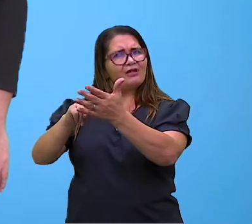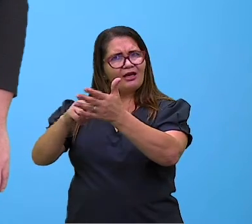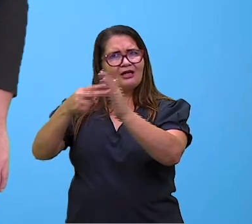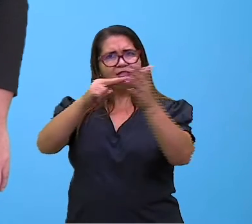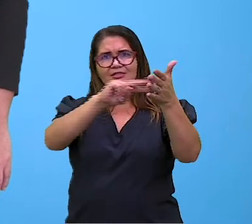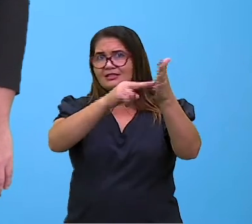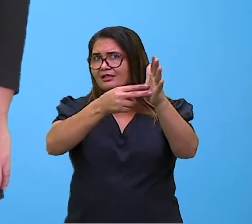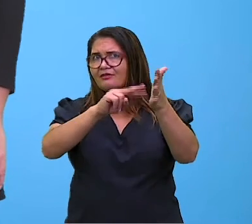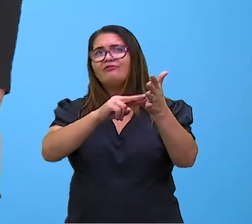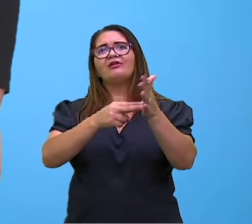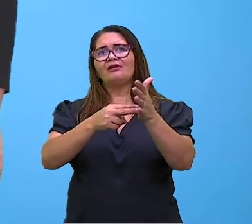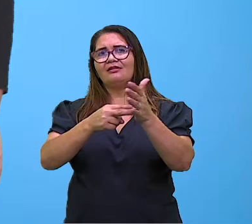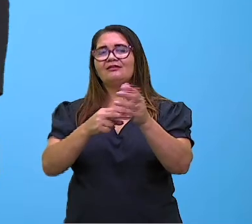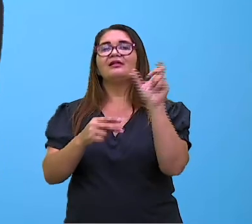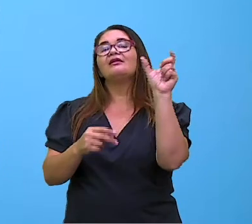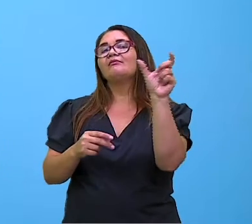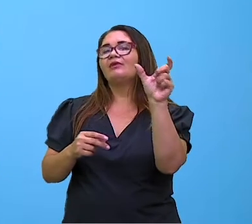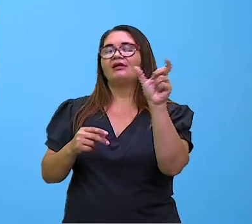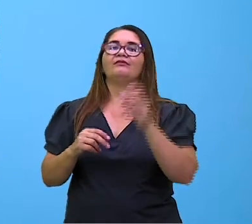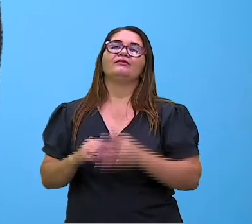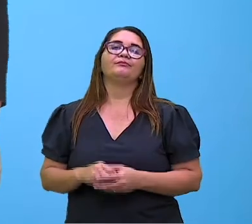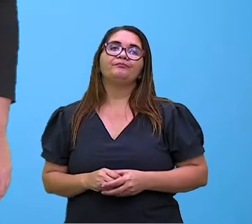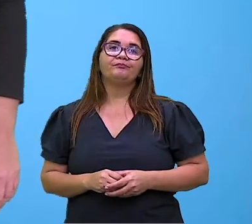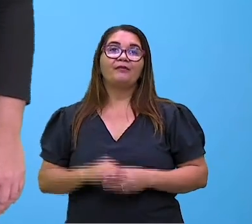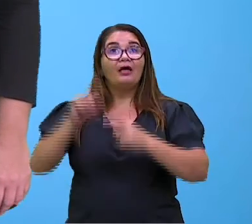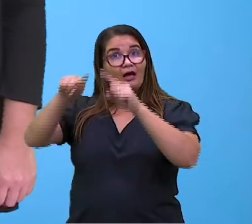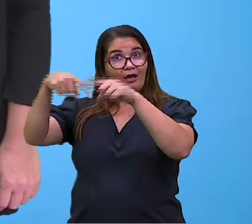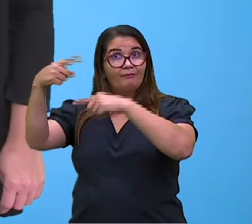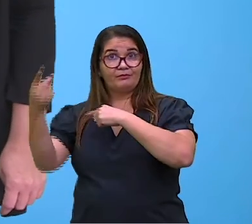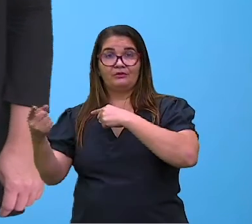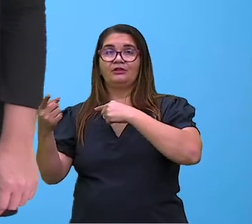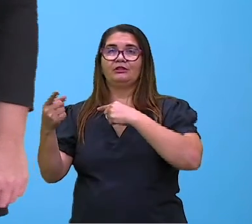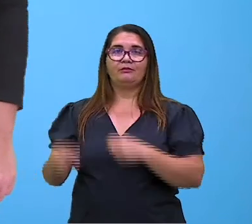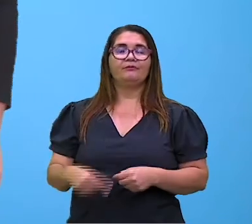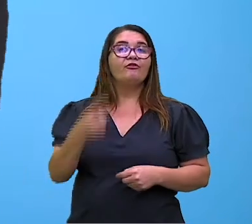aonde está errado. Vamos à próxima para vocês observarem.